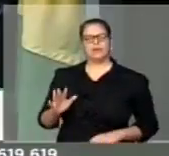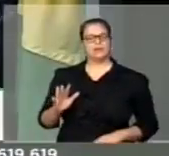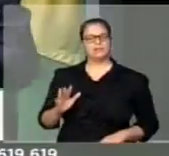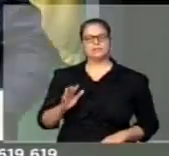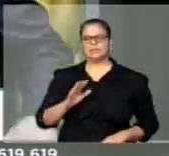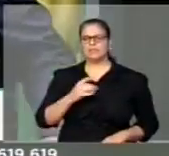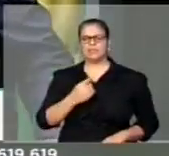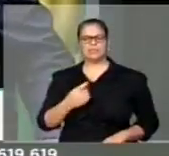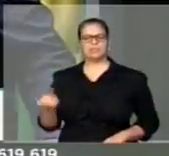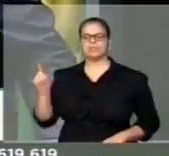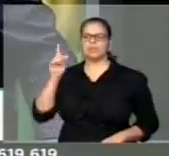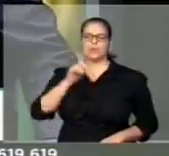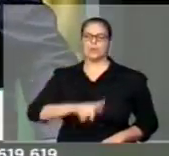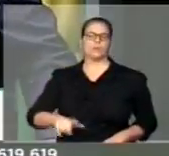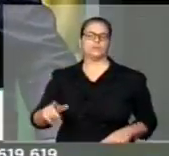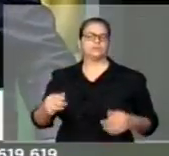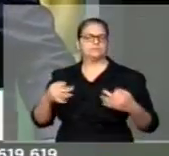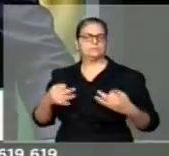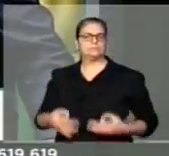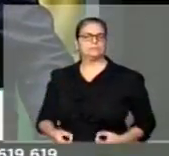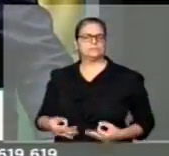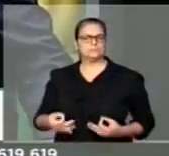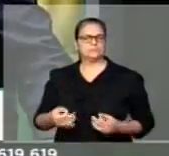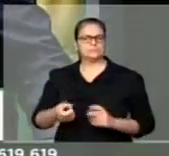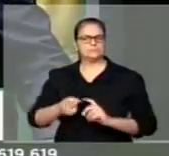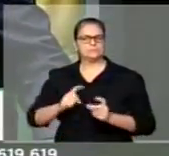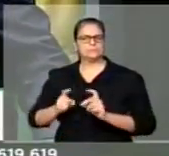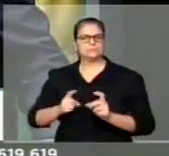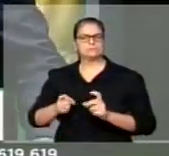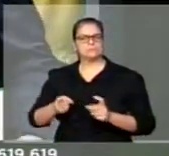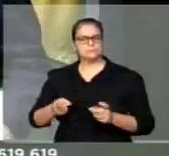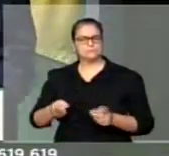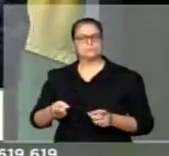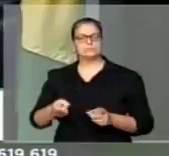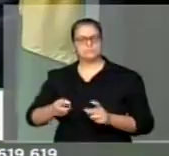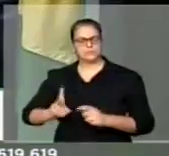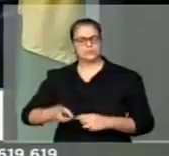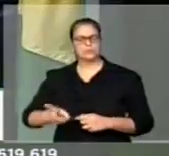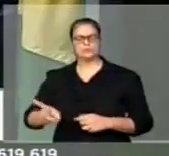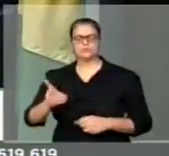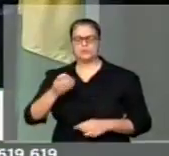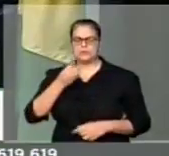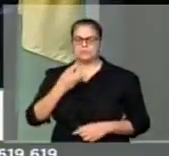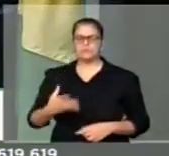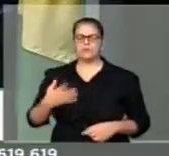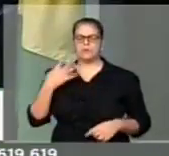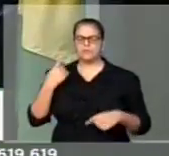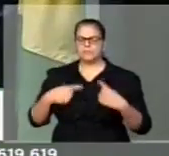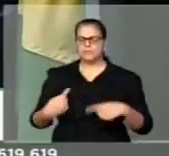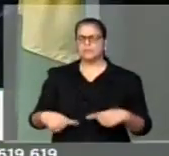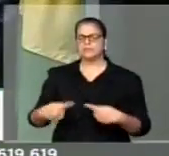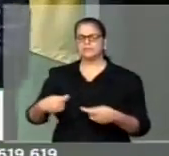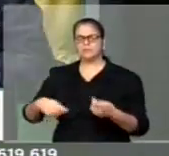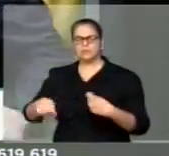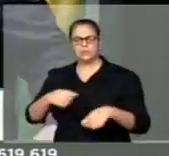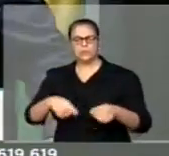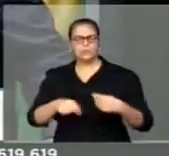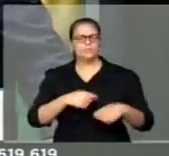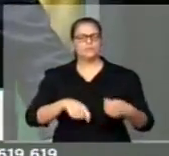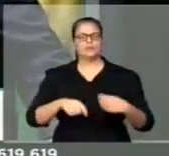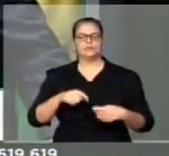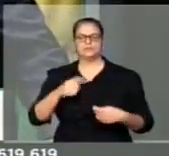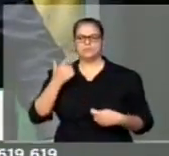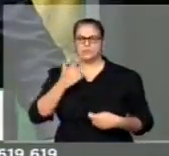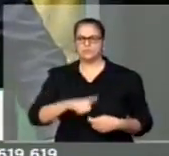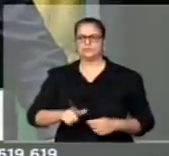retidão necessária para poder conduzir e abrigar no seu seio uma política econômica capaz de garantir uma postura